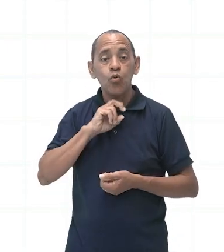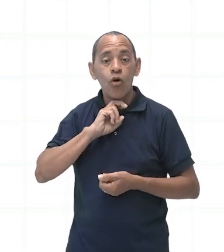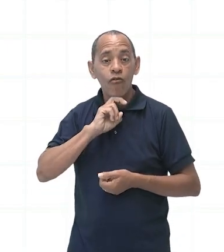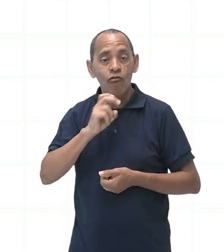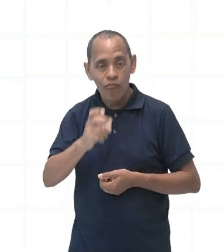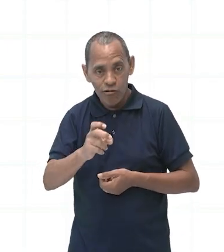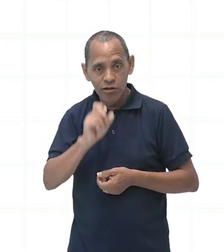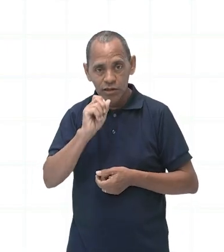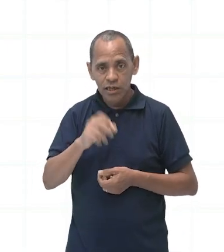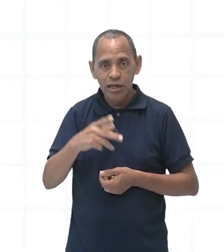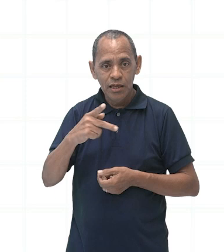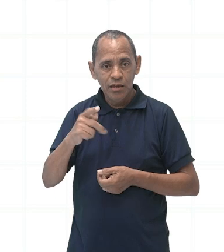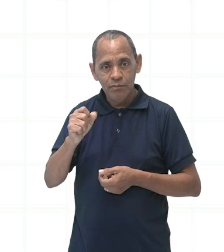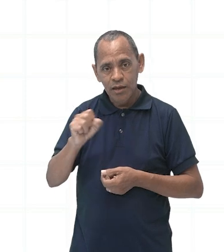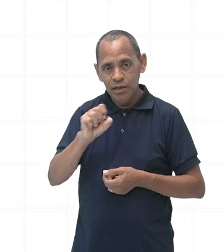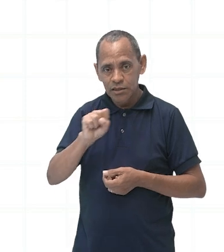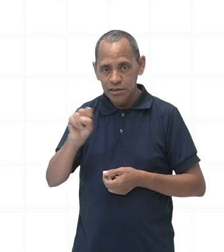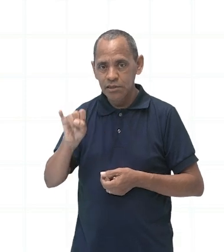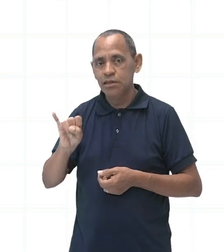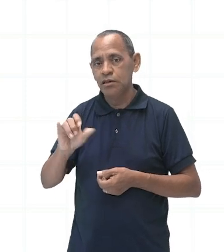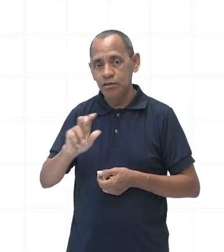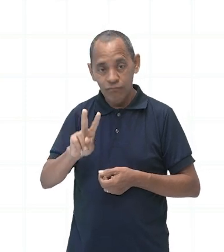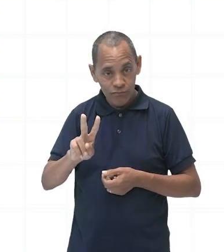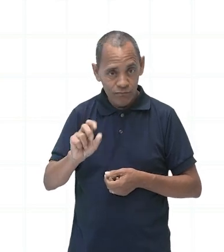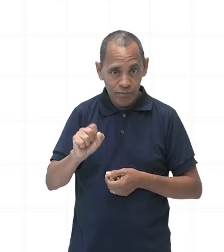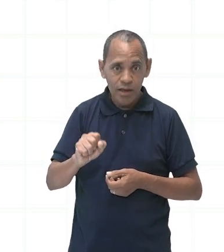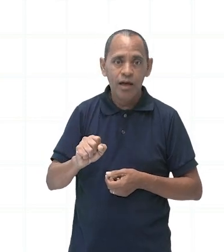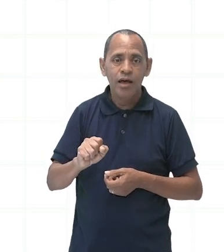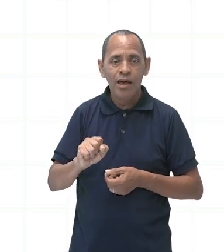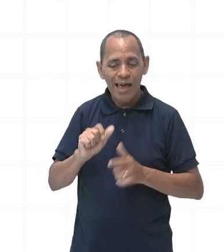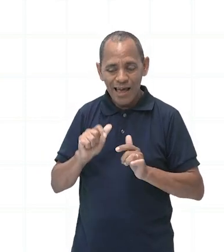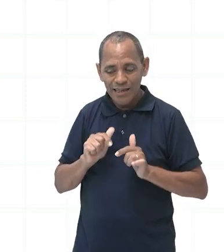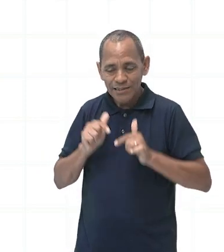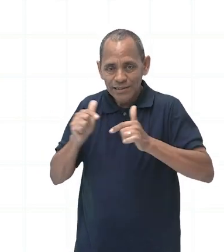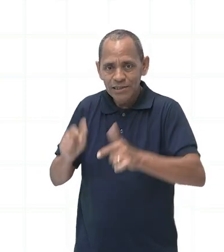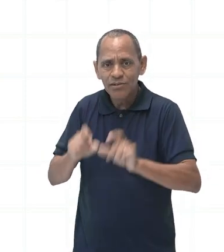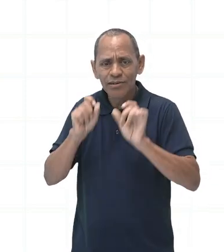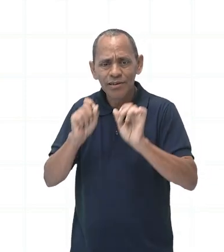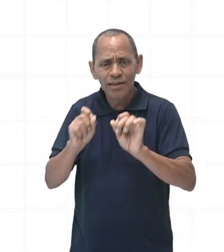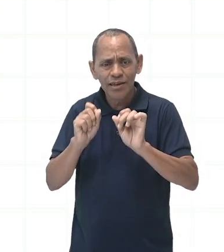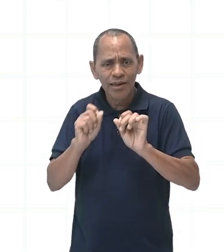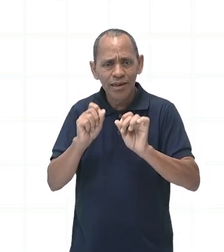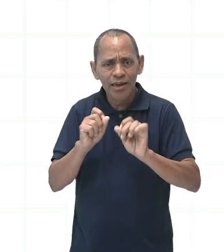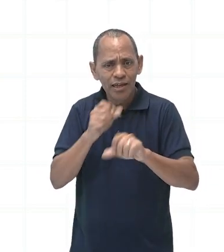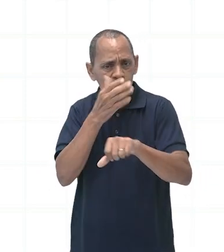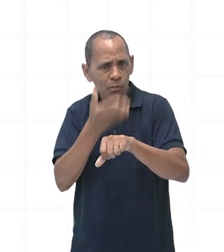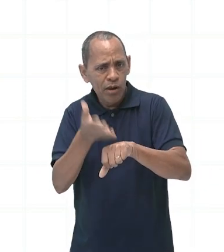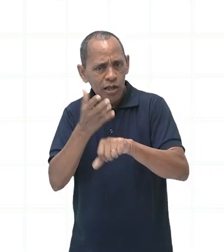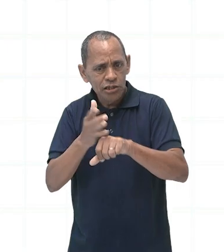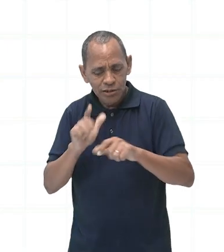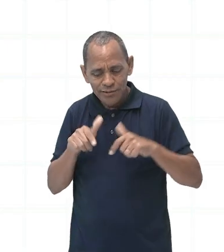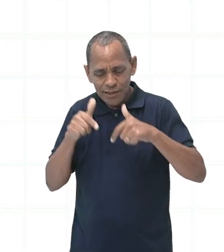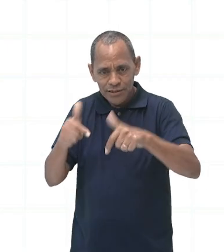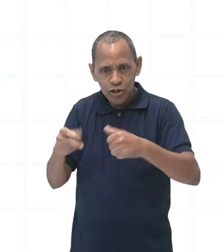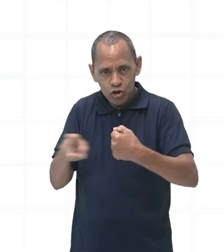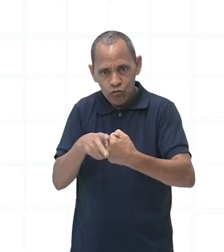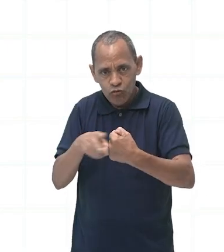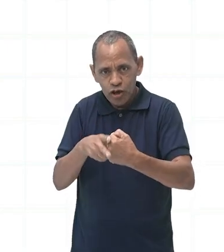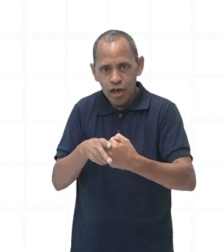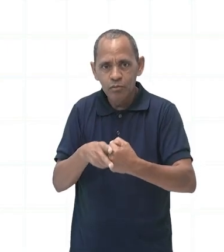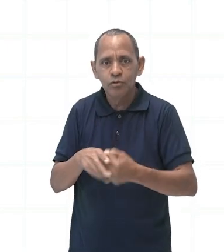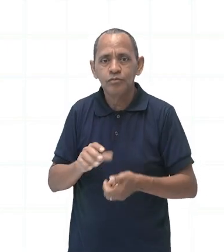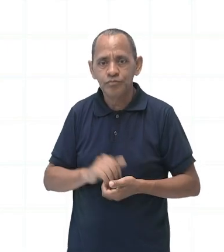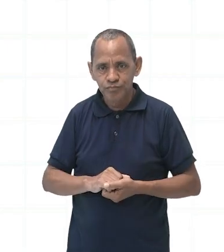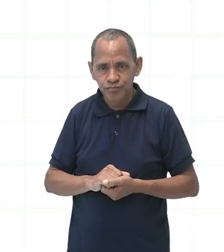voz passiva, né? E, no caso desta oração na voz passiva, quem é que está exercendo a ação verbal